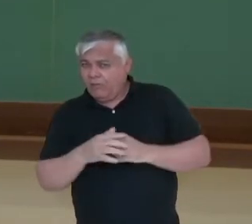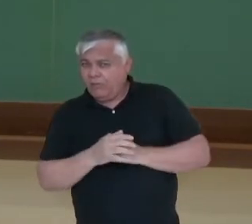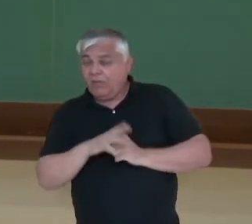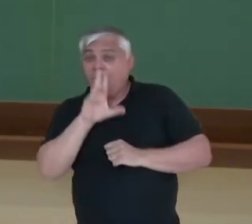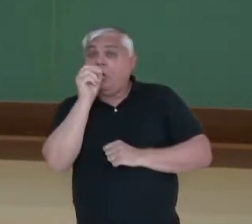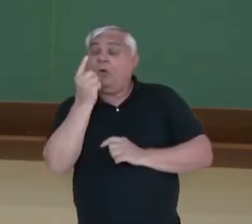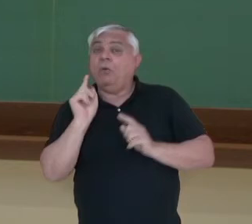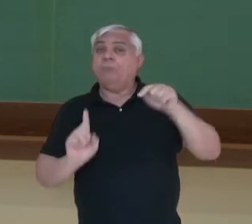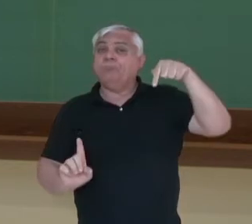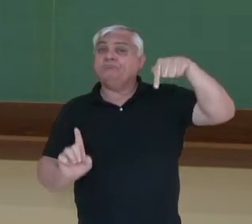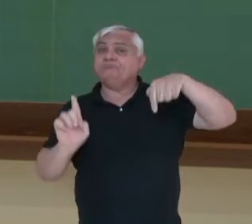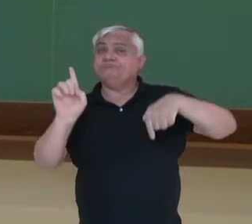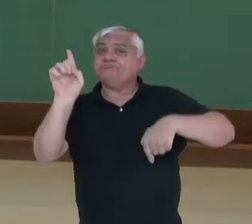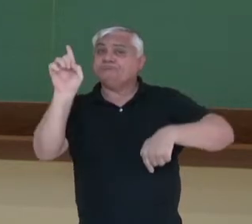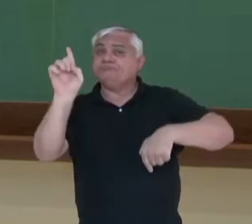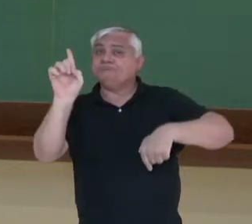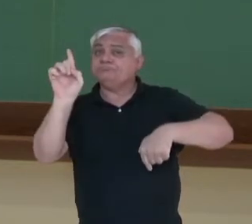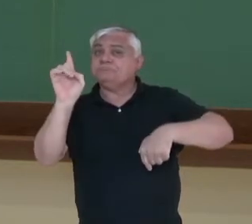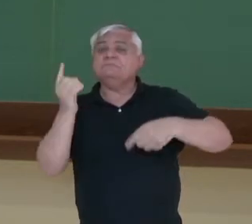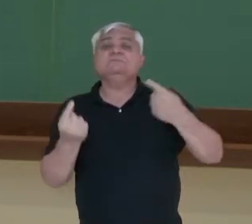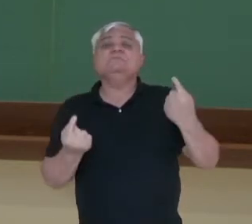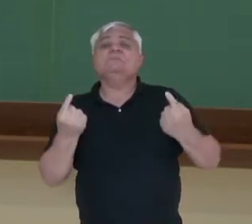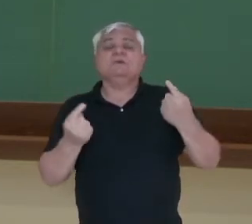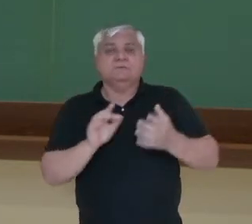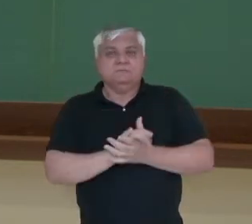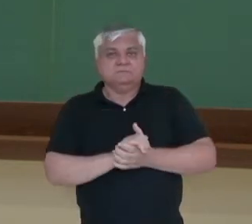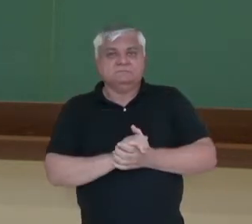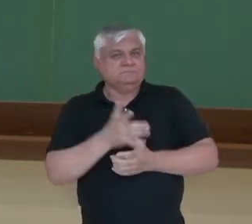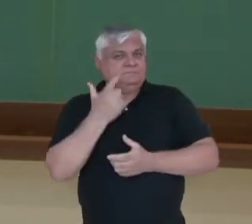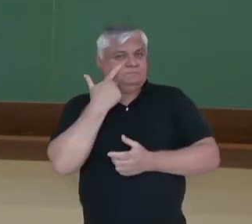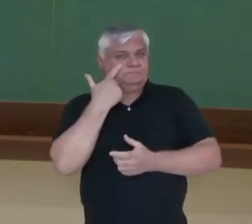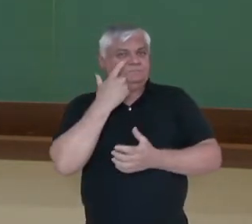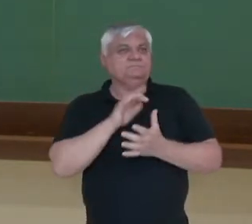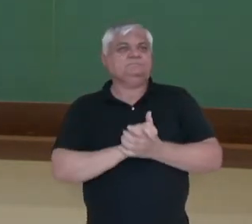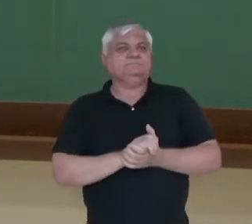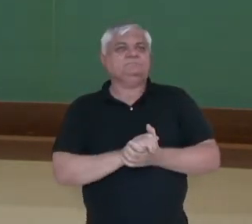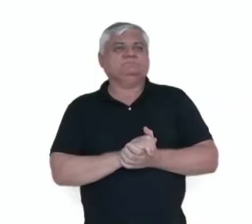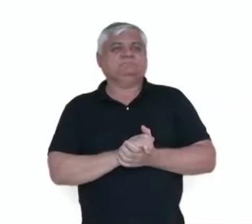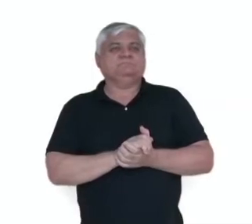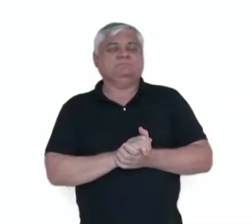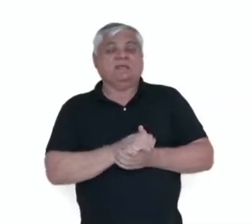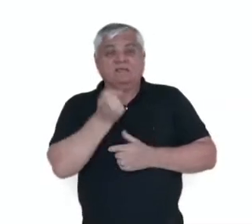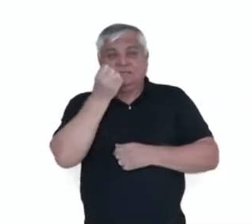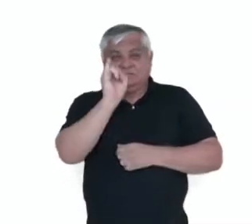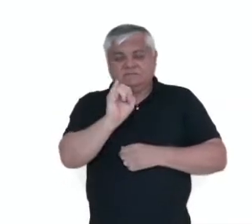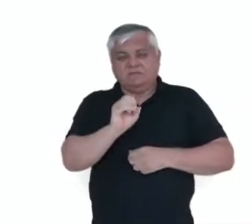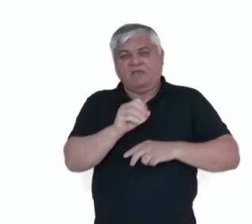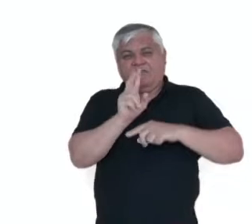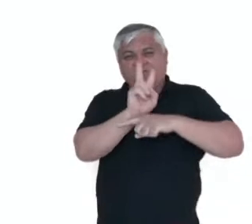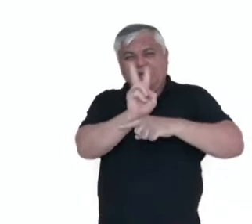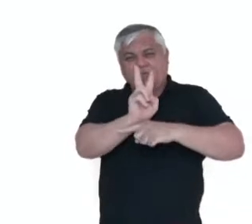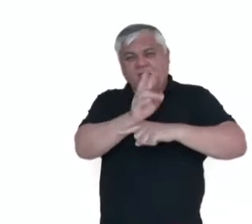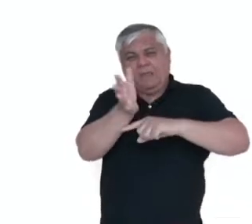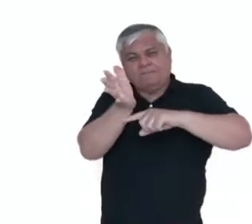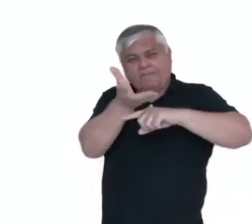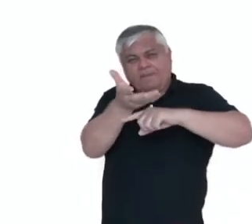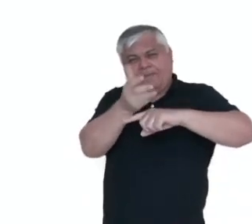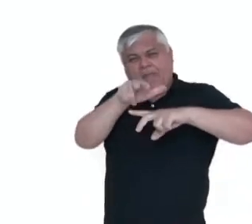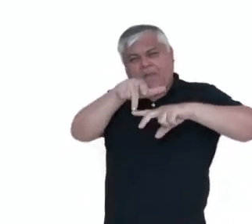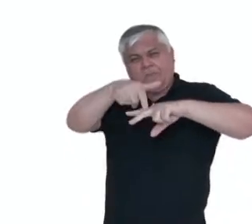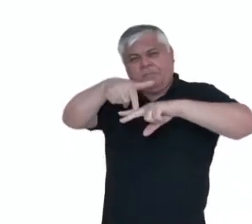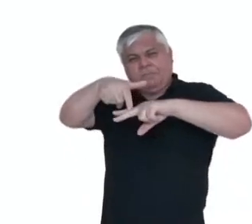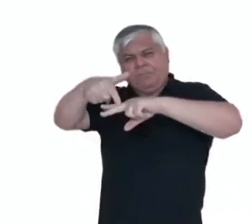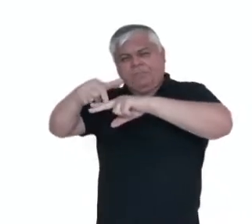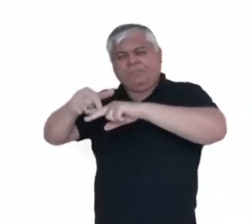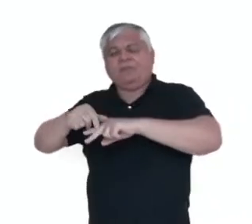ou inversamente proporcionais? Então, olha lá, pessoal. Se eu aumentar a velocidade, o meu